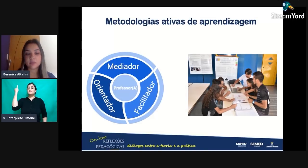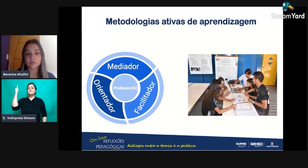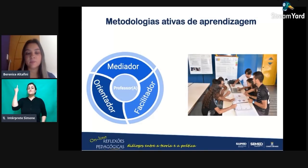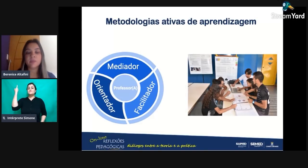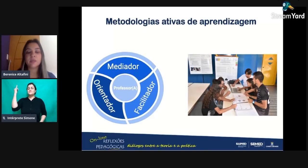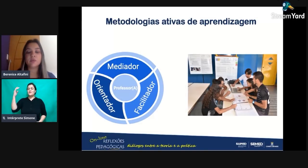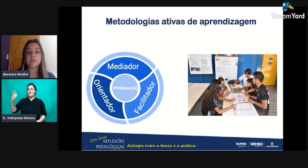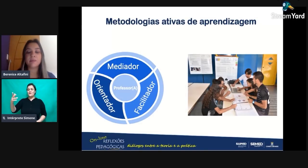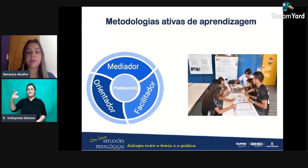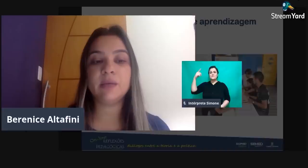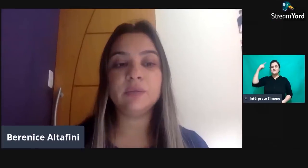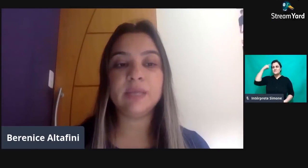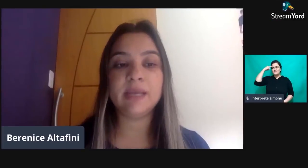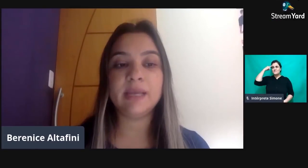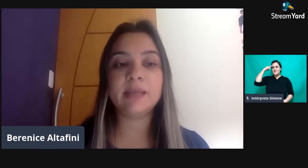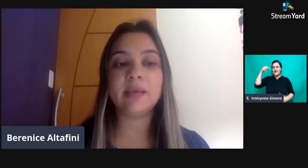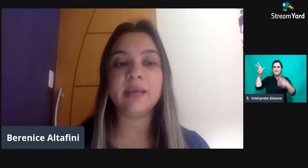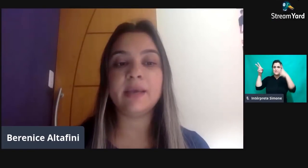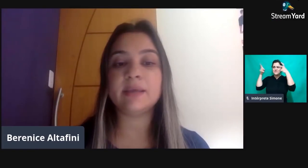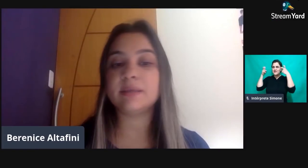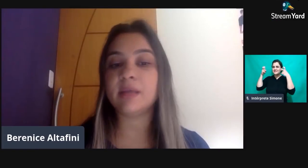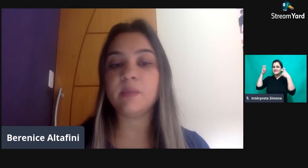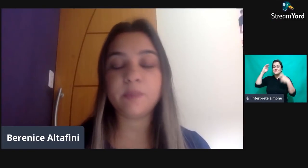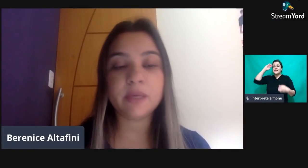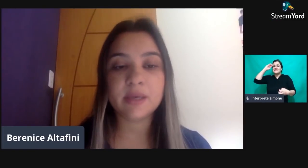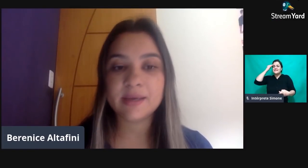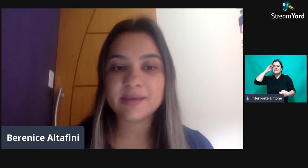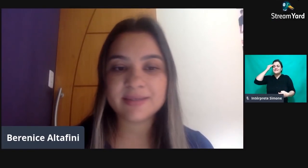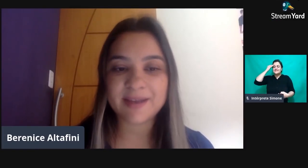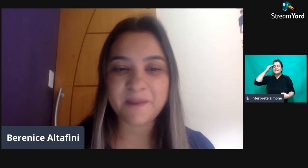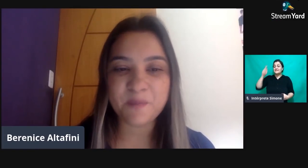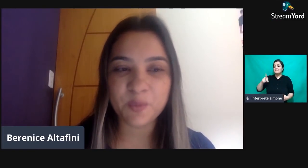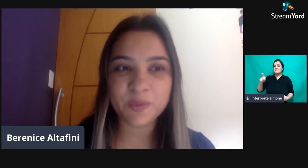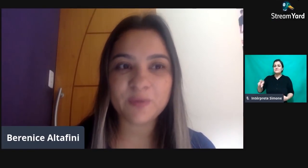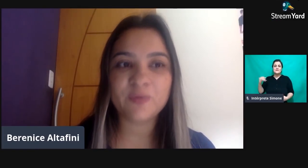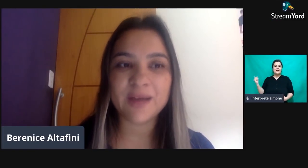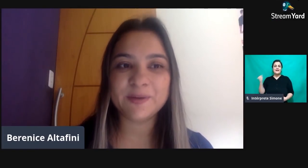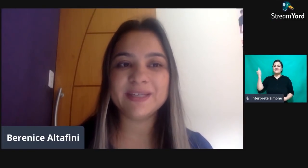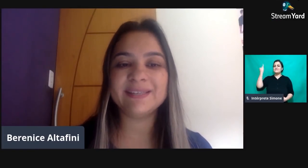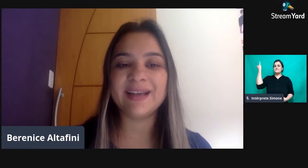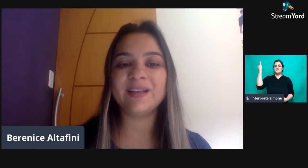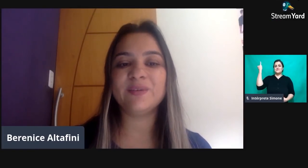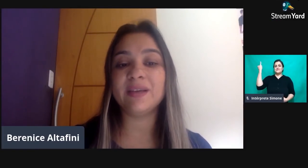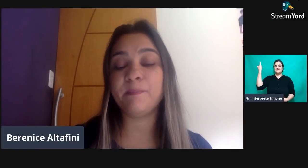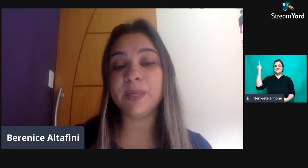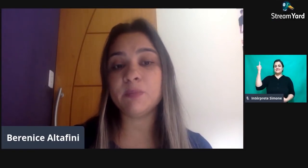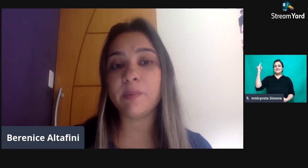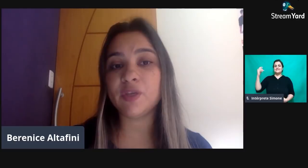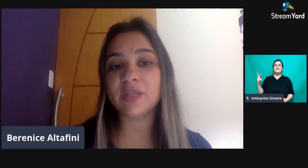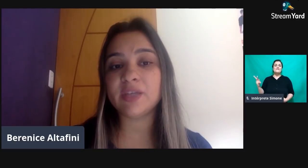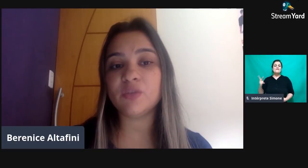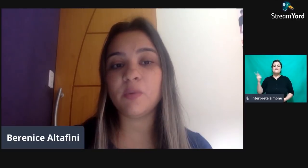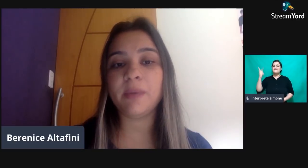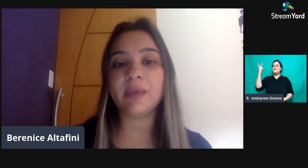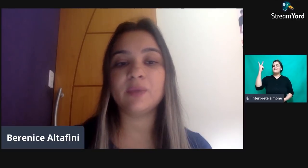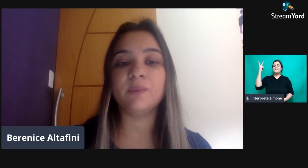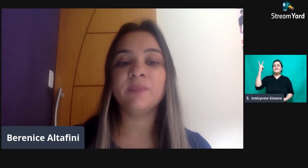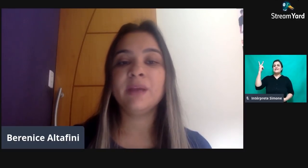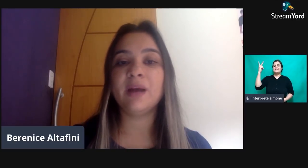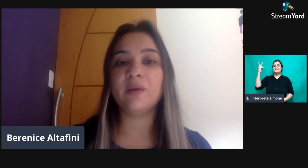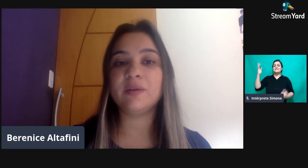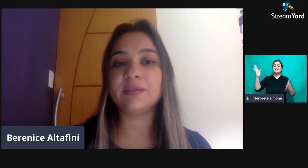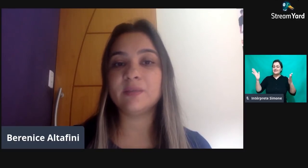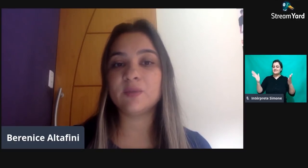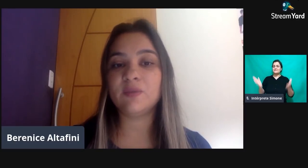mente isso, que o trabalho dele sempre será muito valorizado, e principalmente neste